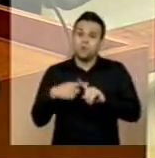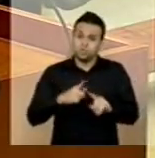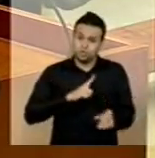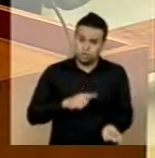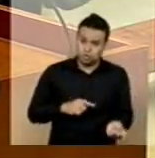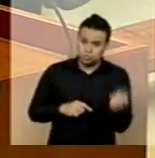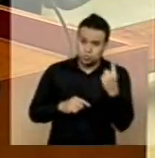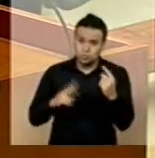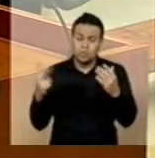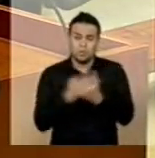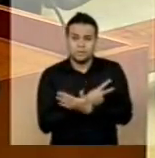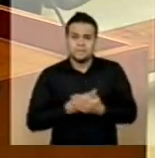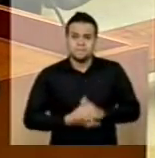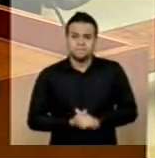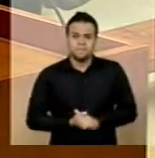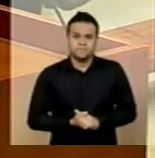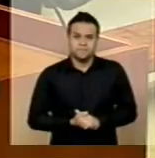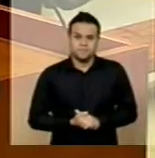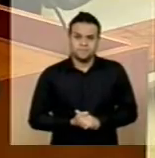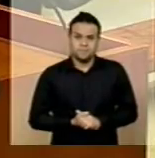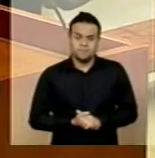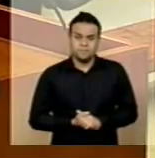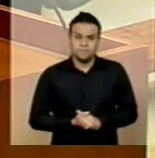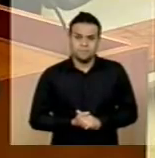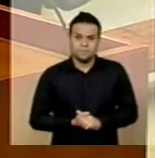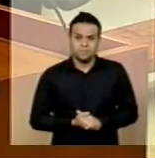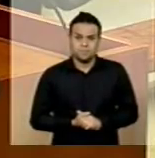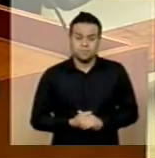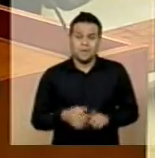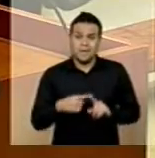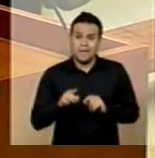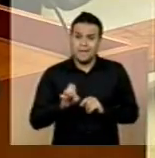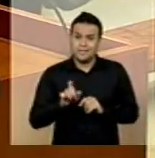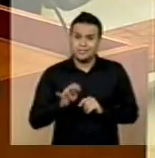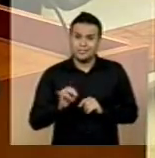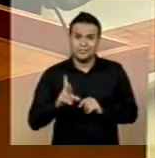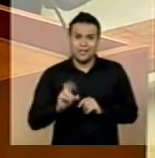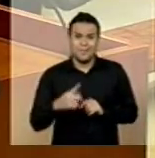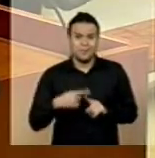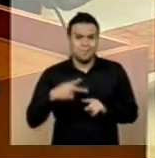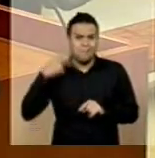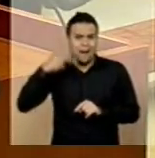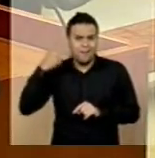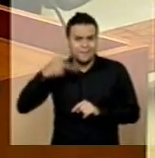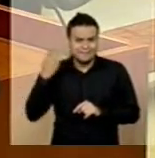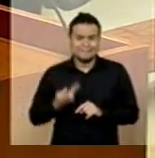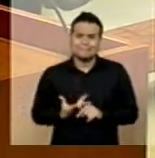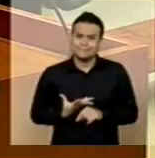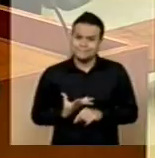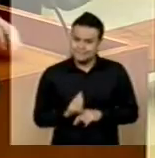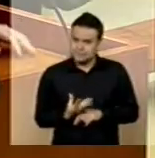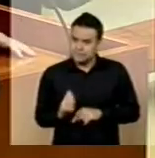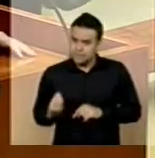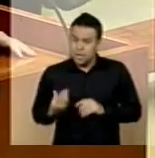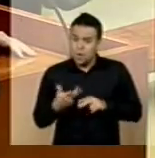de extremo, o grau de envolvimento era extremo, o número de parlamentares era muito grande. Por fim, é